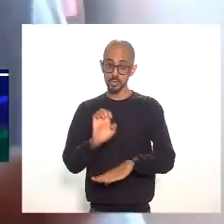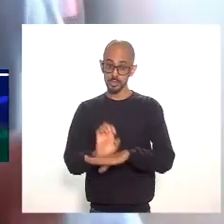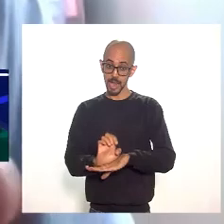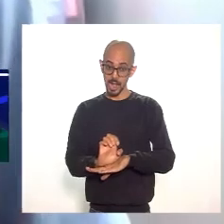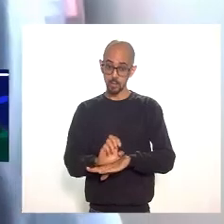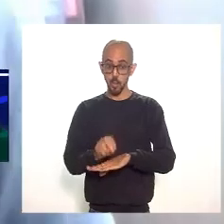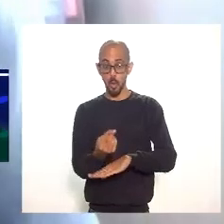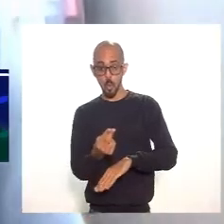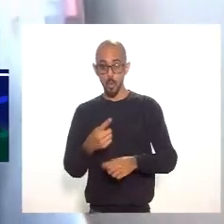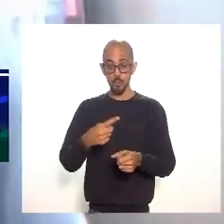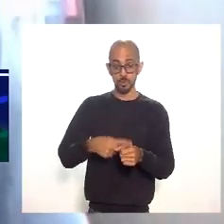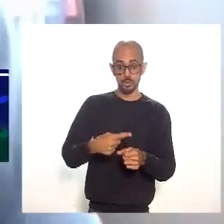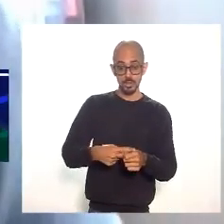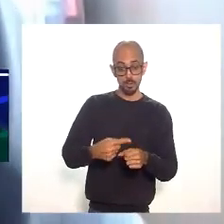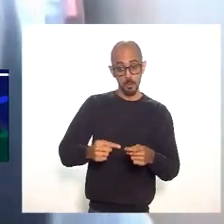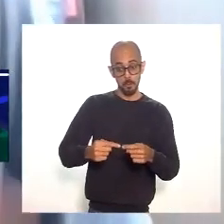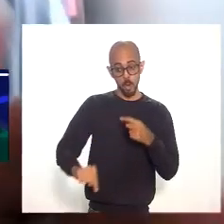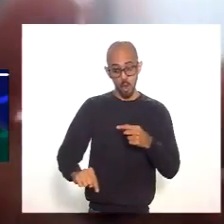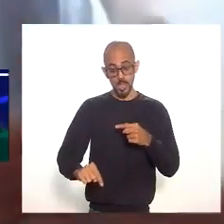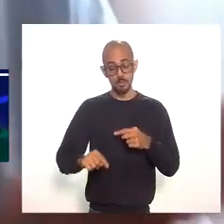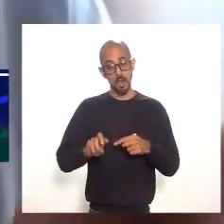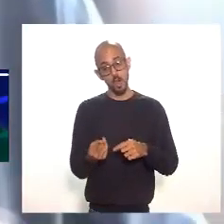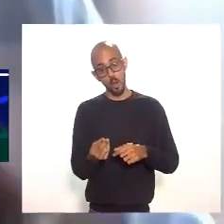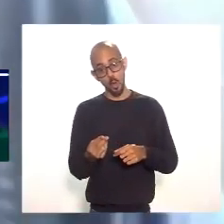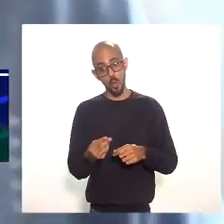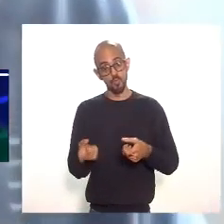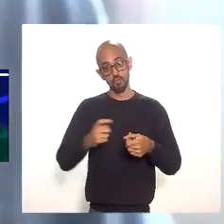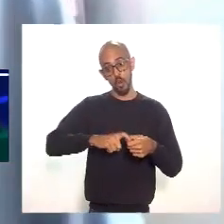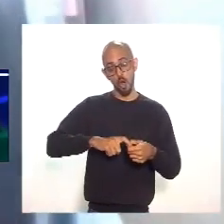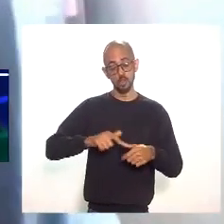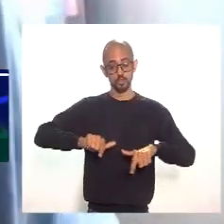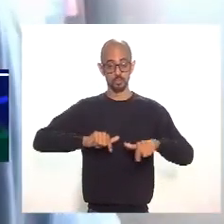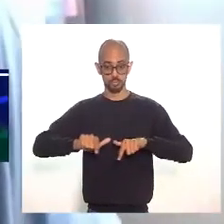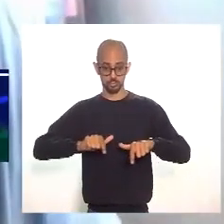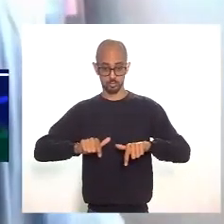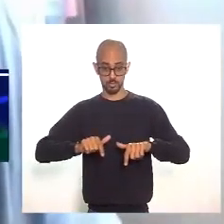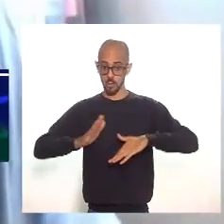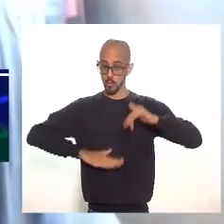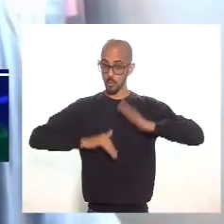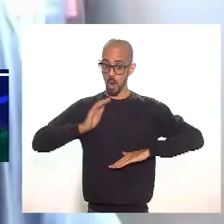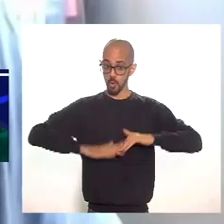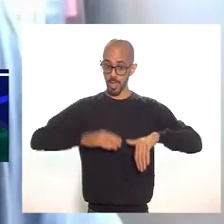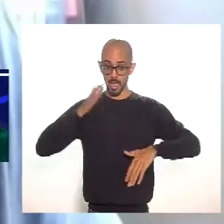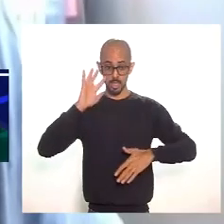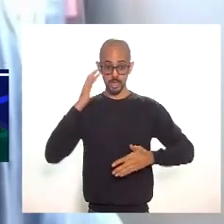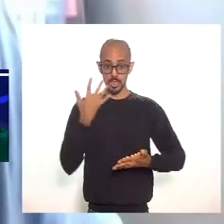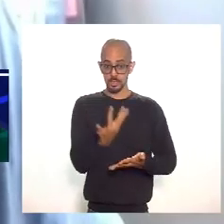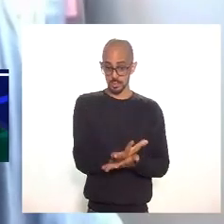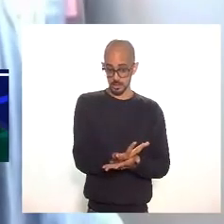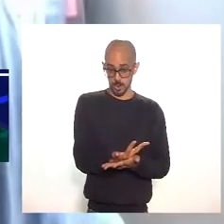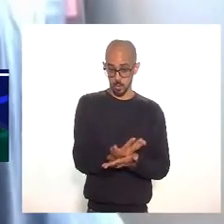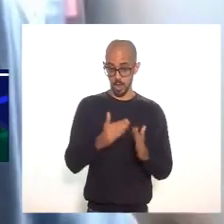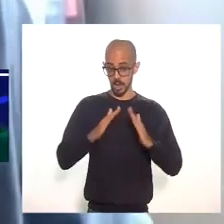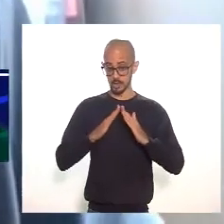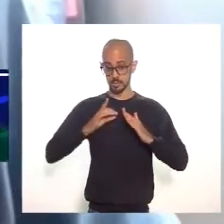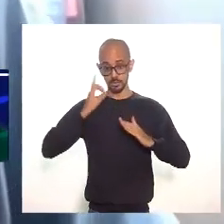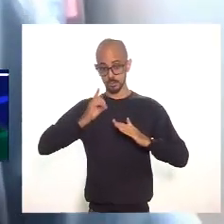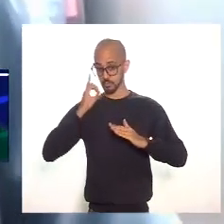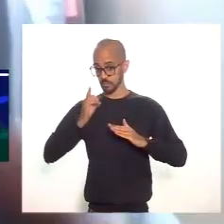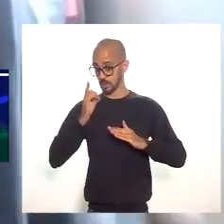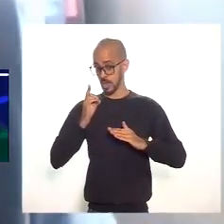restrições ou proíba. E qualquer decisão que a Assembleia tome sobre esse assunto não